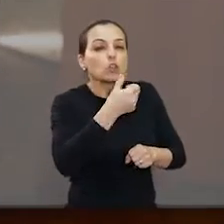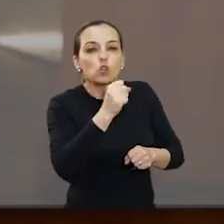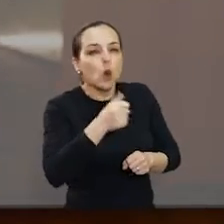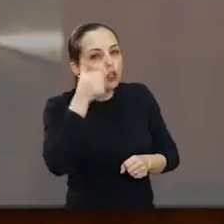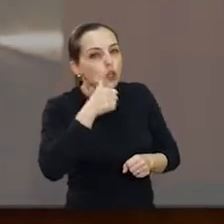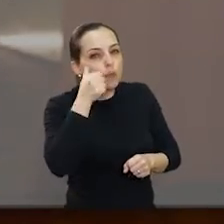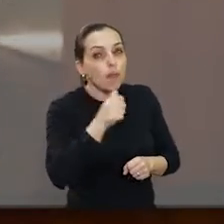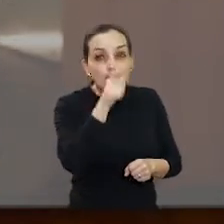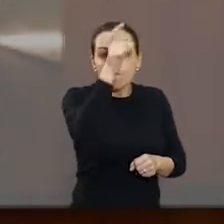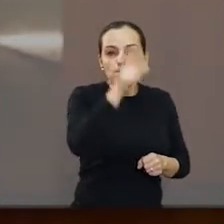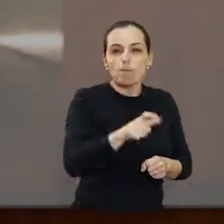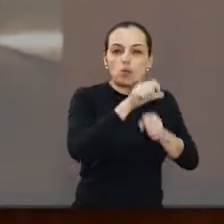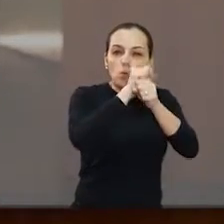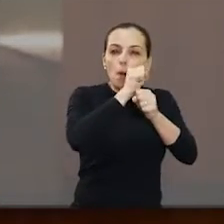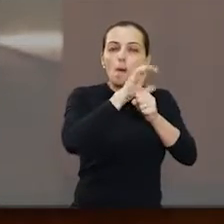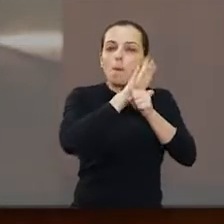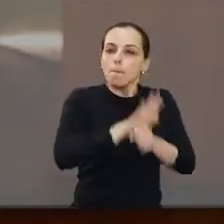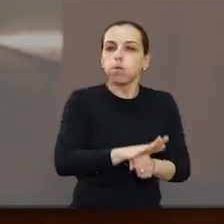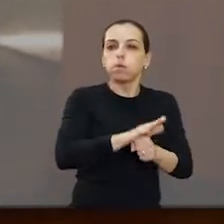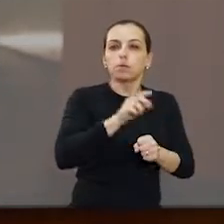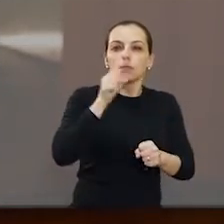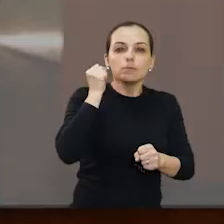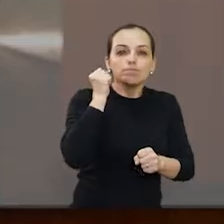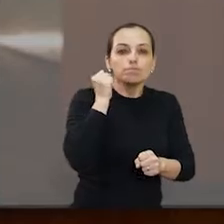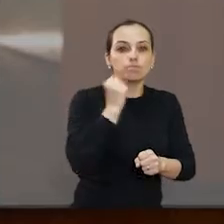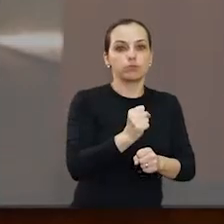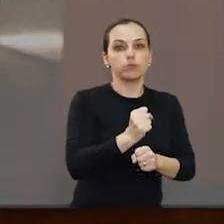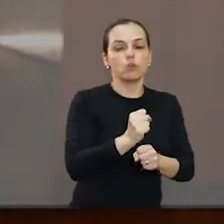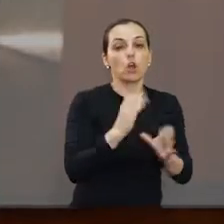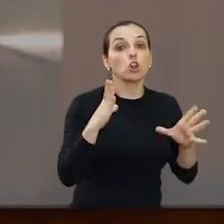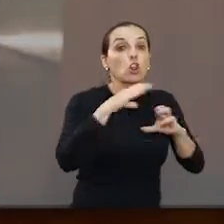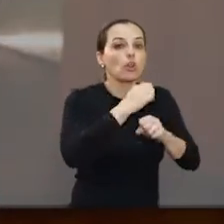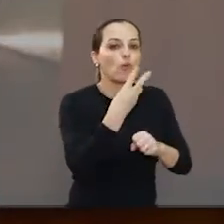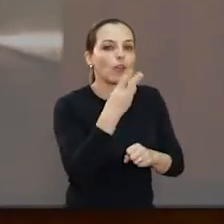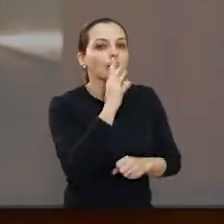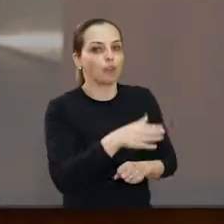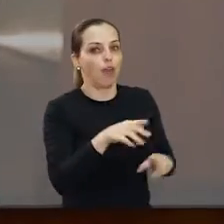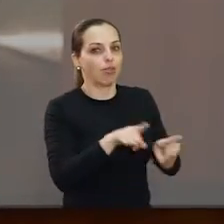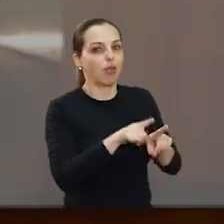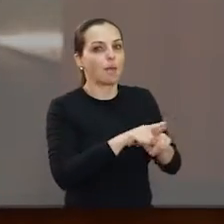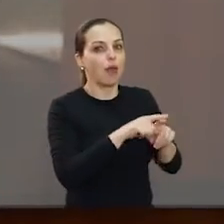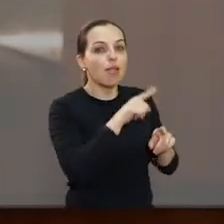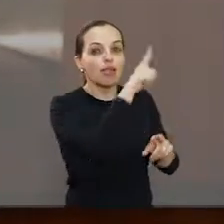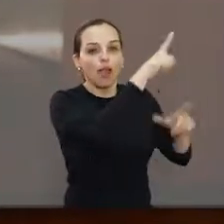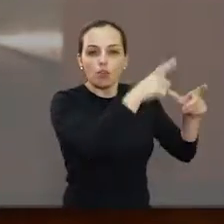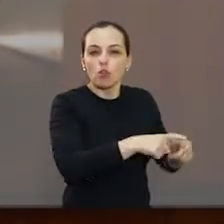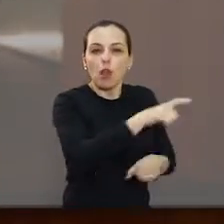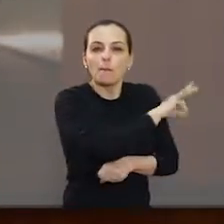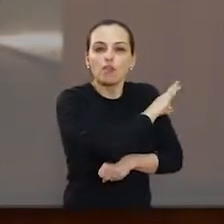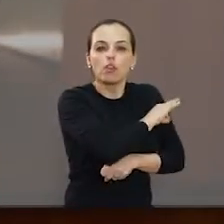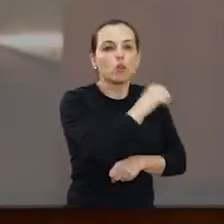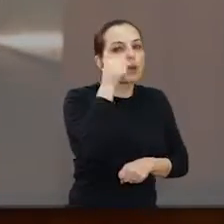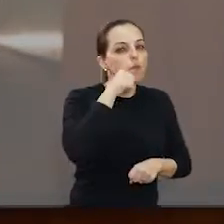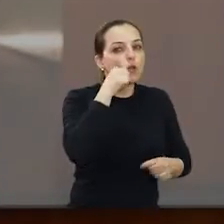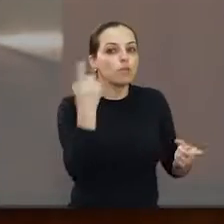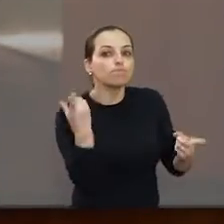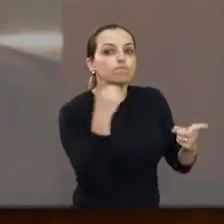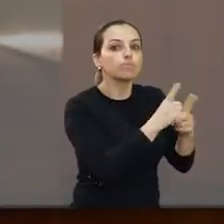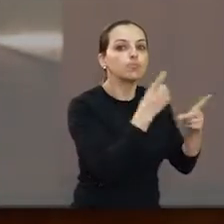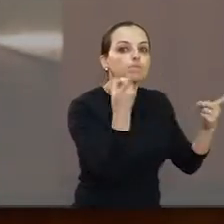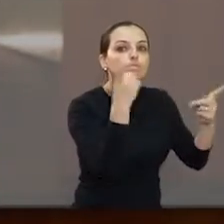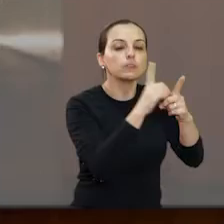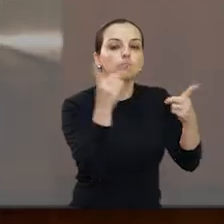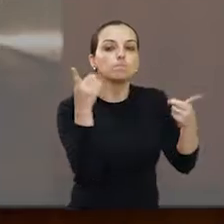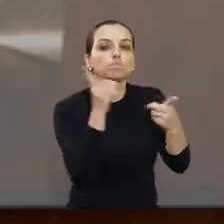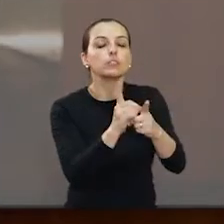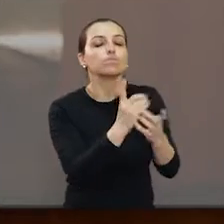gente avalia que ainda precisa ter mais investimento nessa questão, nessa área, a gente ainda precisa falar mais sobre isso, ações que visem a questão